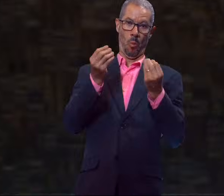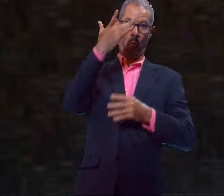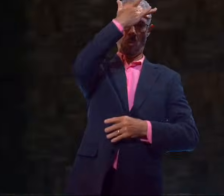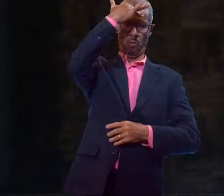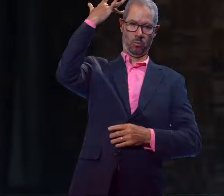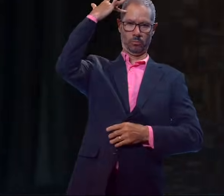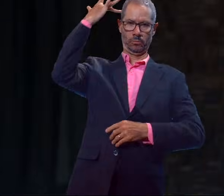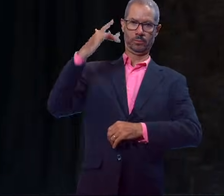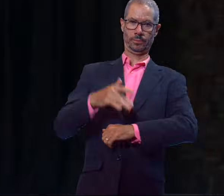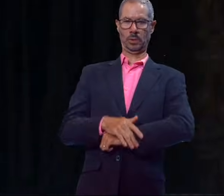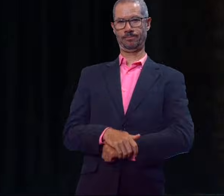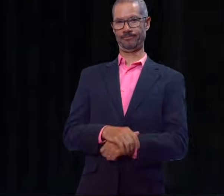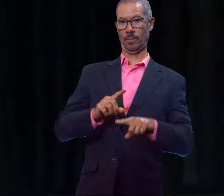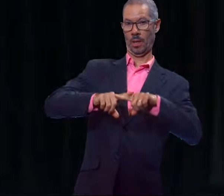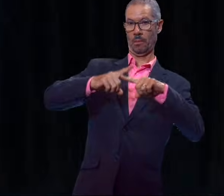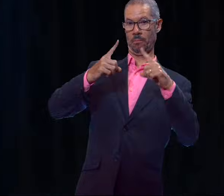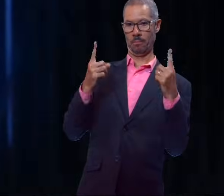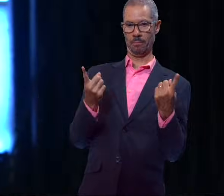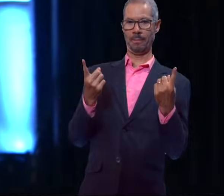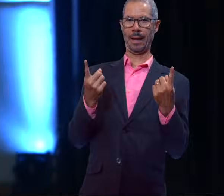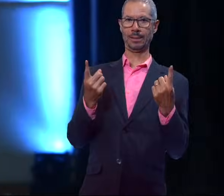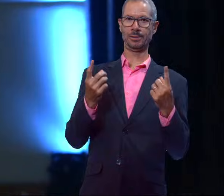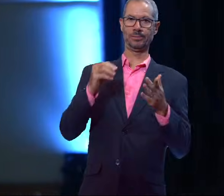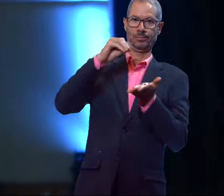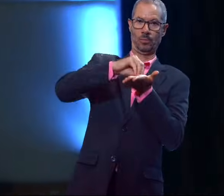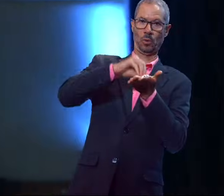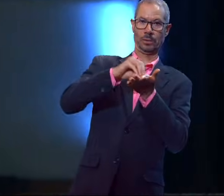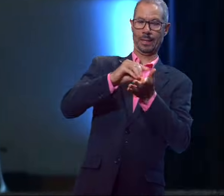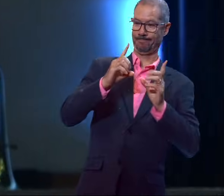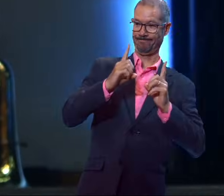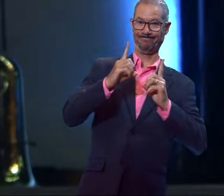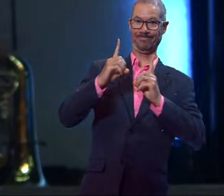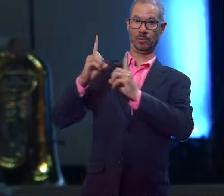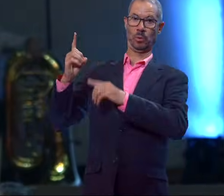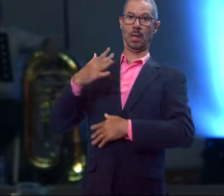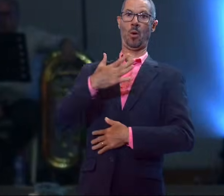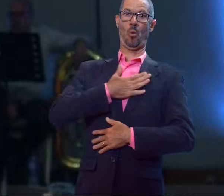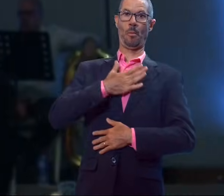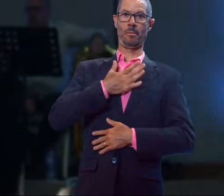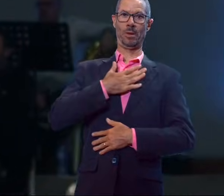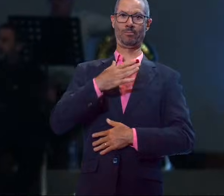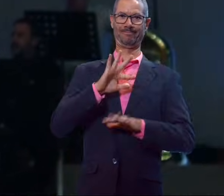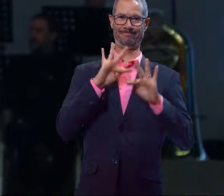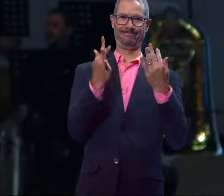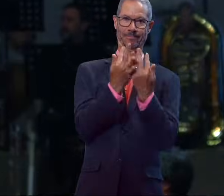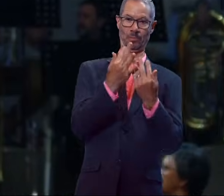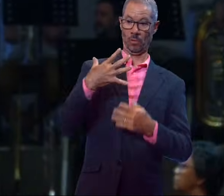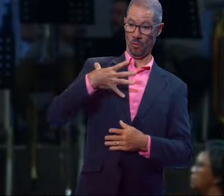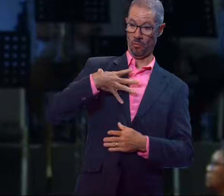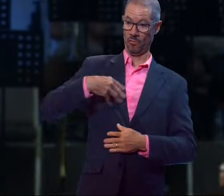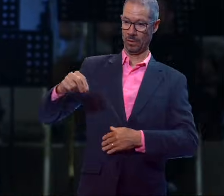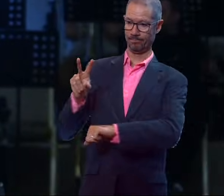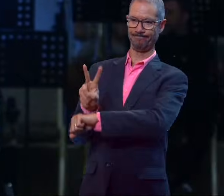gente, mas não discipulava tão bem assim os meus filhos.